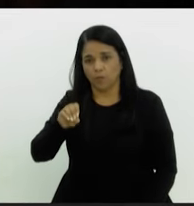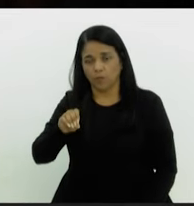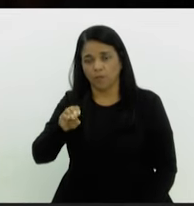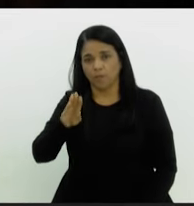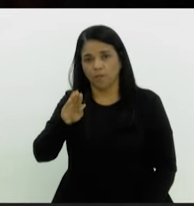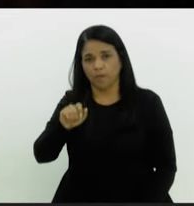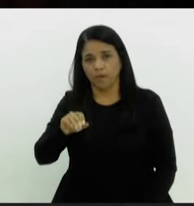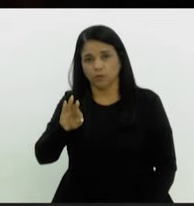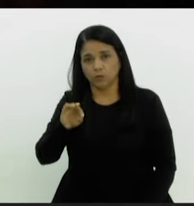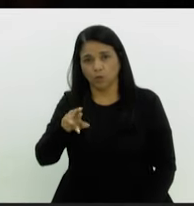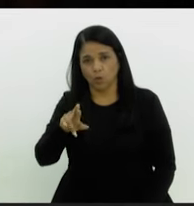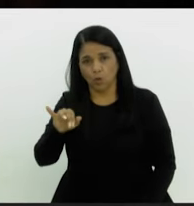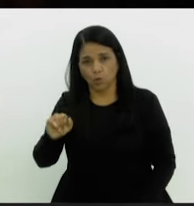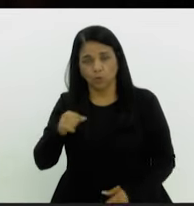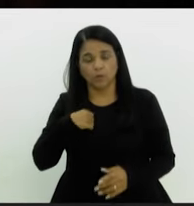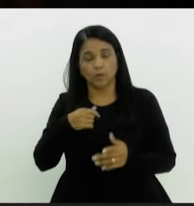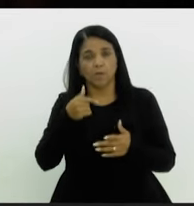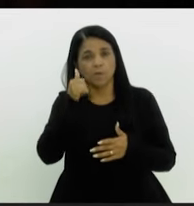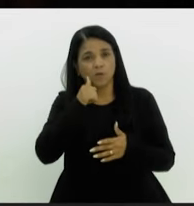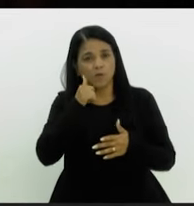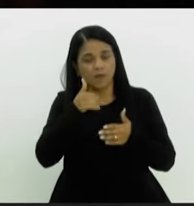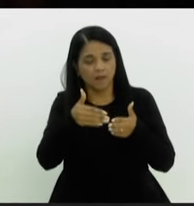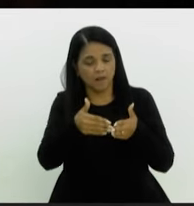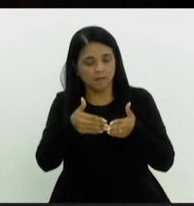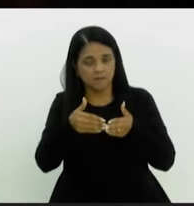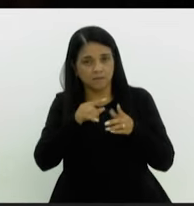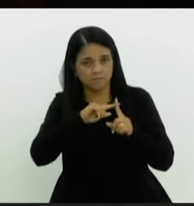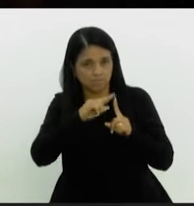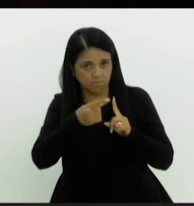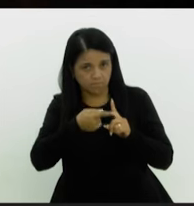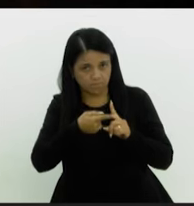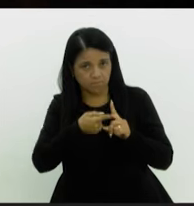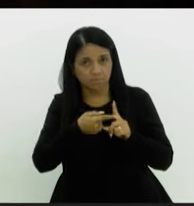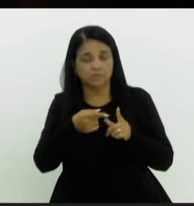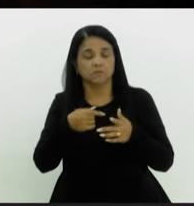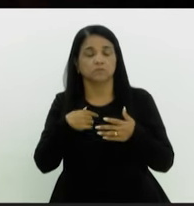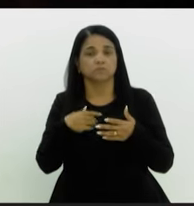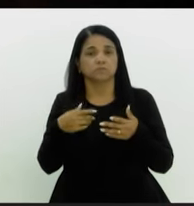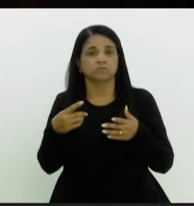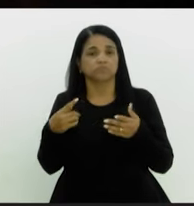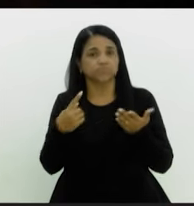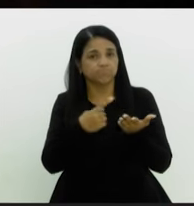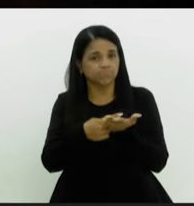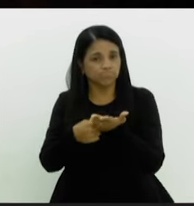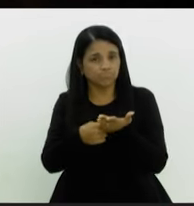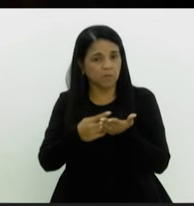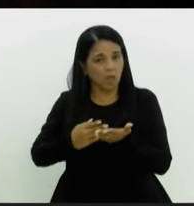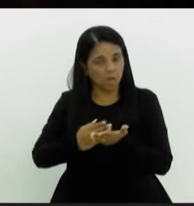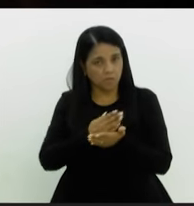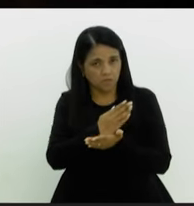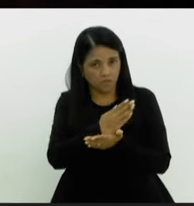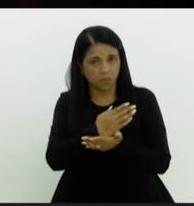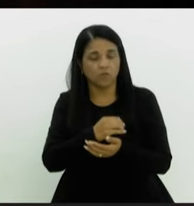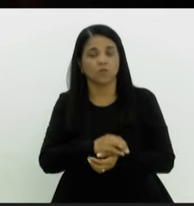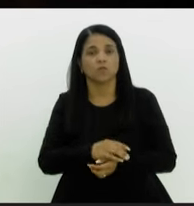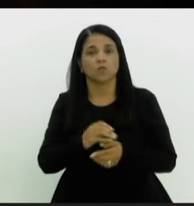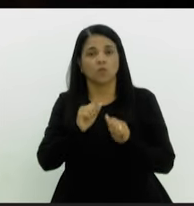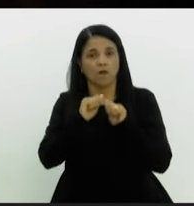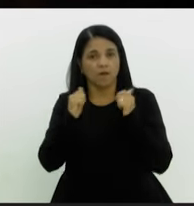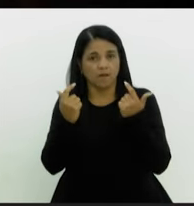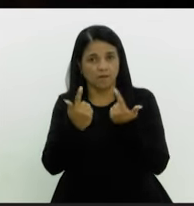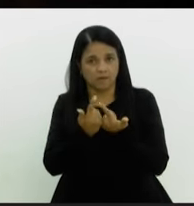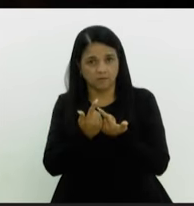maternidade acho que foi concomitante que o conselho superior eh aprovou com alerge né